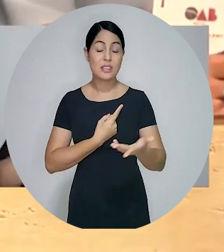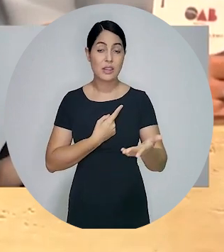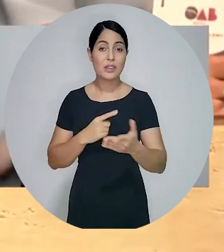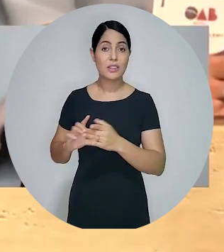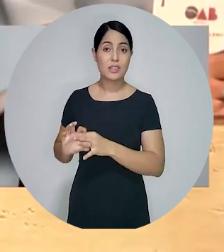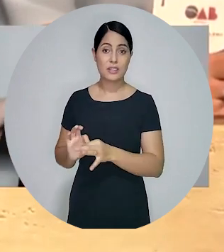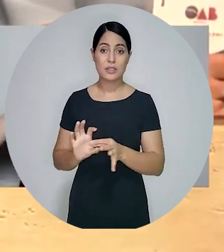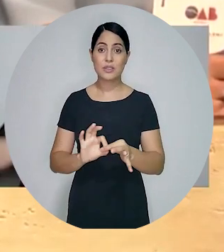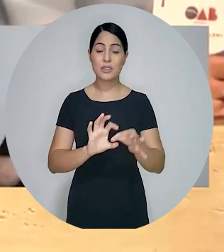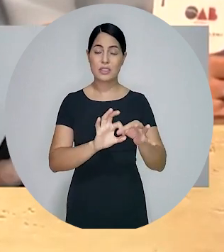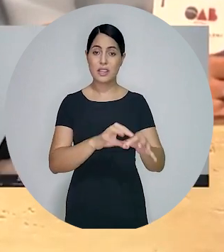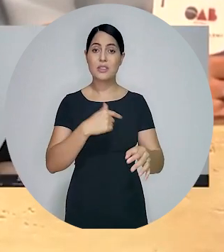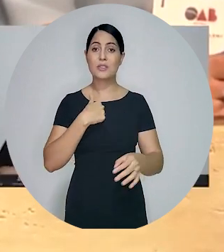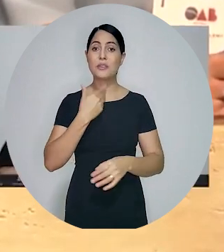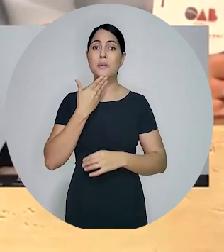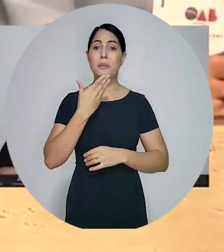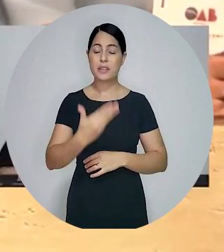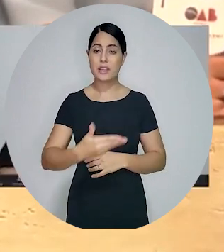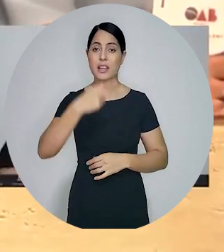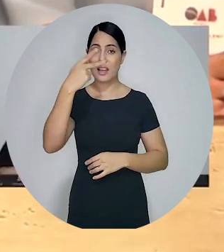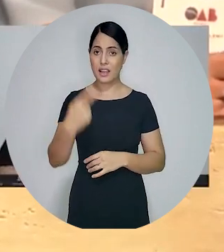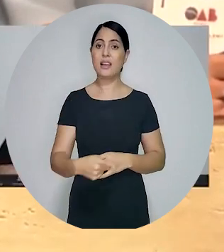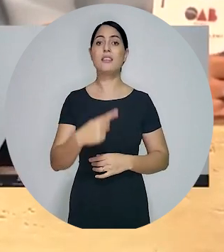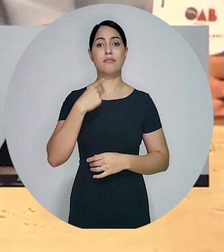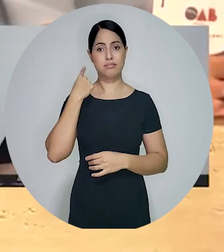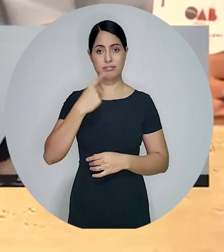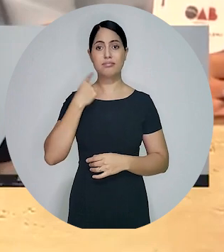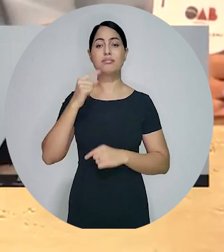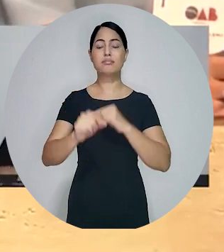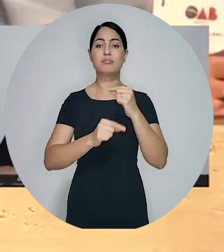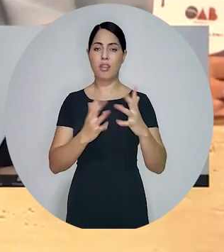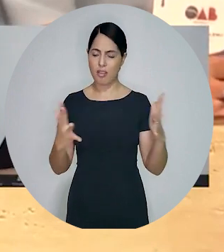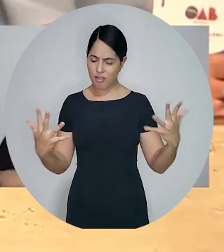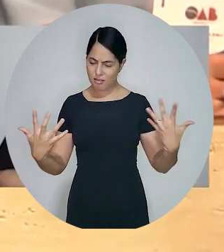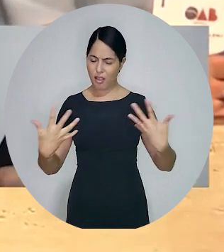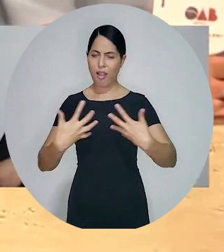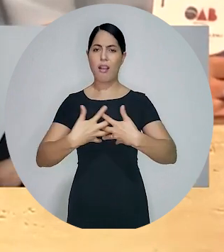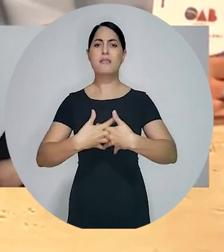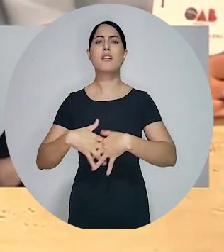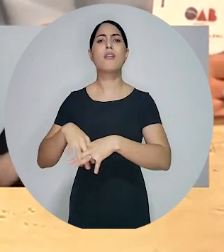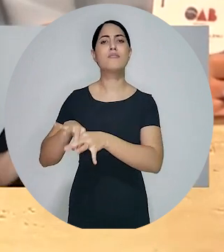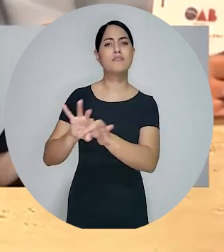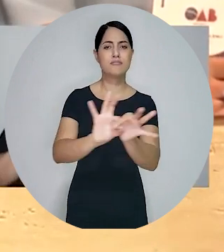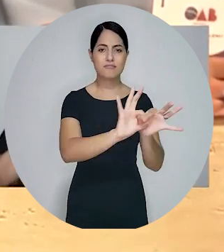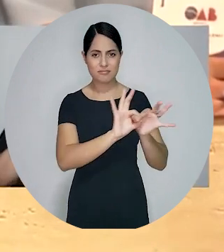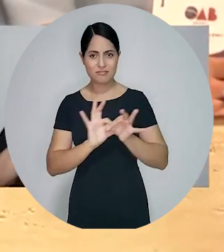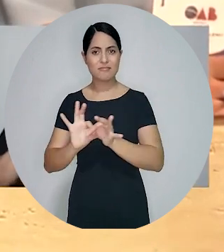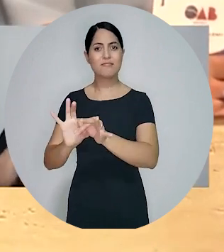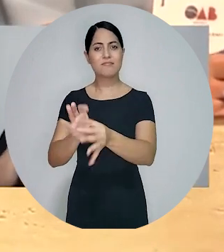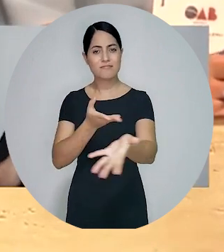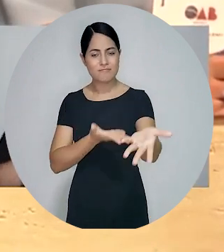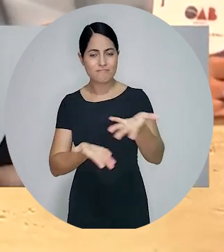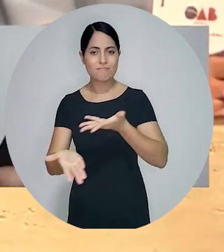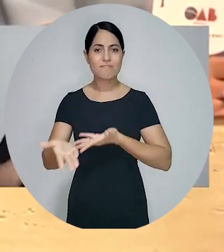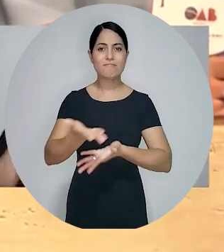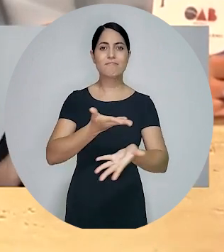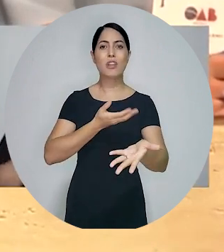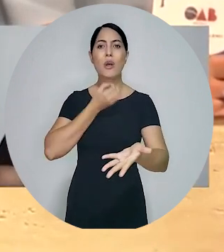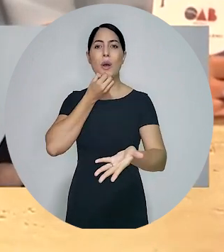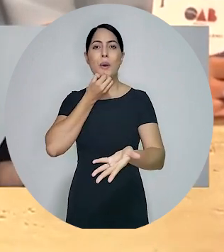verdade? Portanto, o apelo que eu faço a esta advocacia é da integração, é da união,